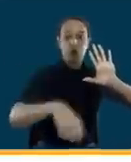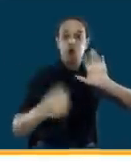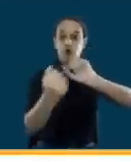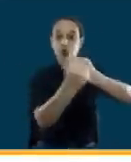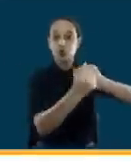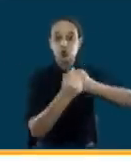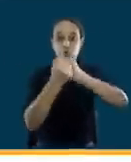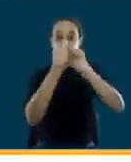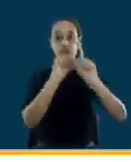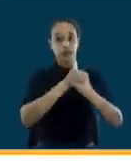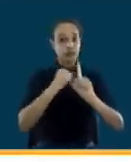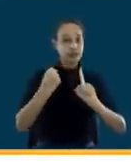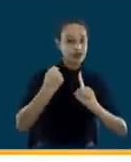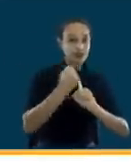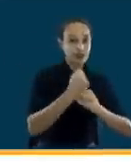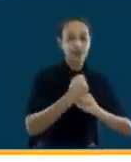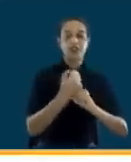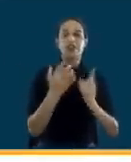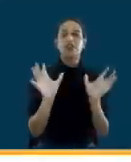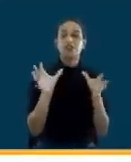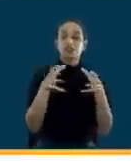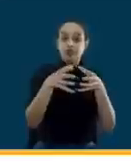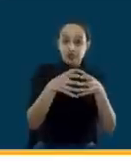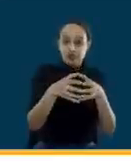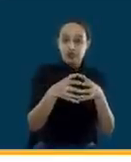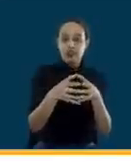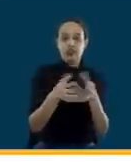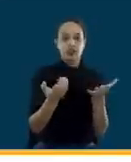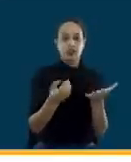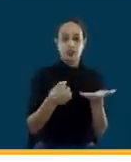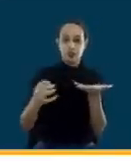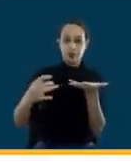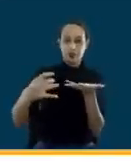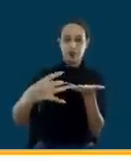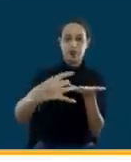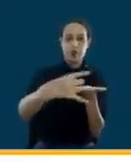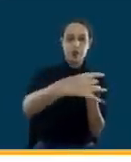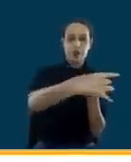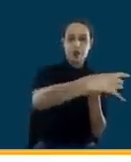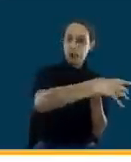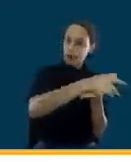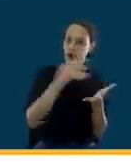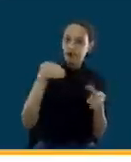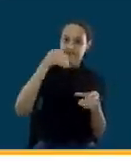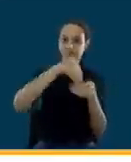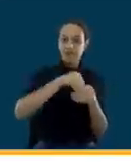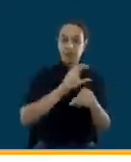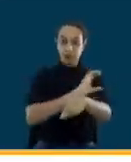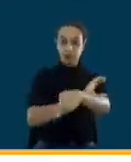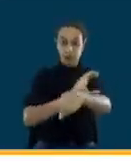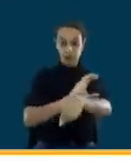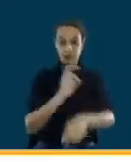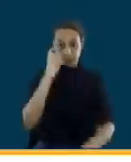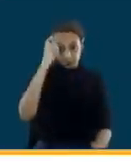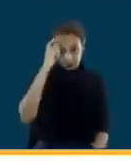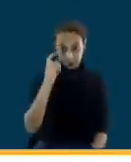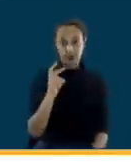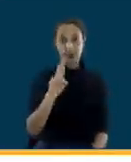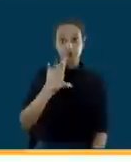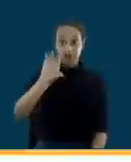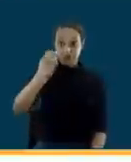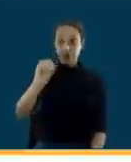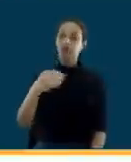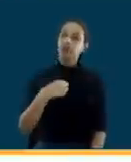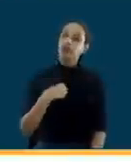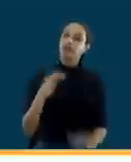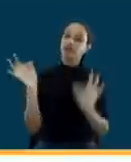sociedade civil organizada, dos diversos segmentos da cultura do nosso Estado. Então, fico muito feliz da